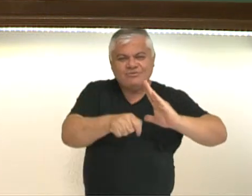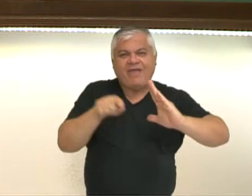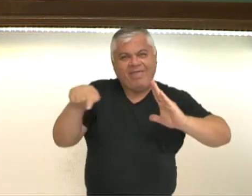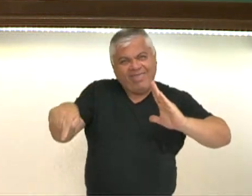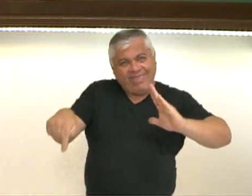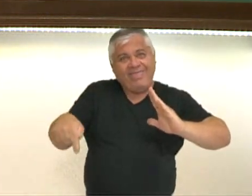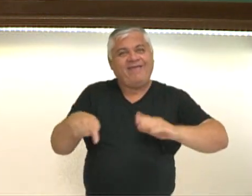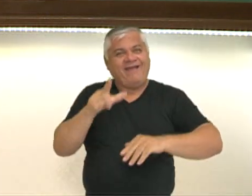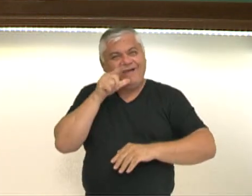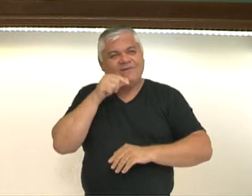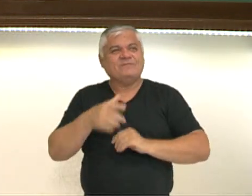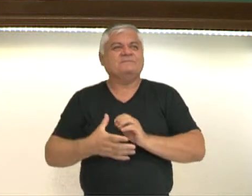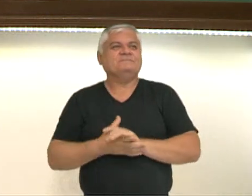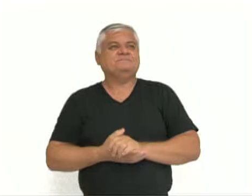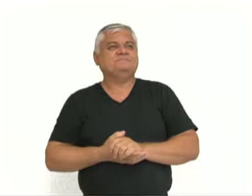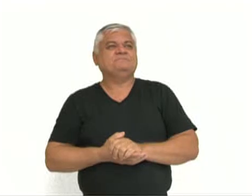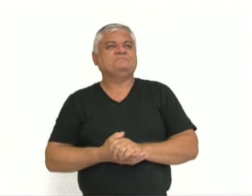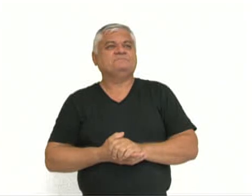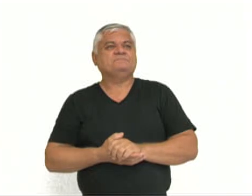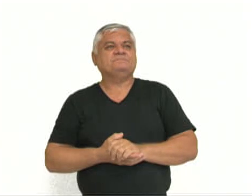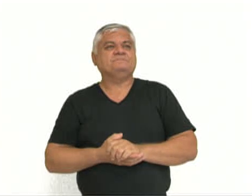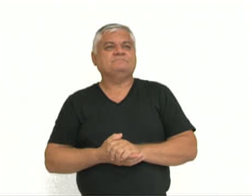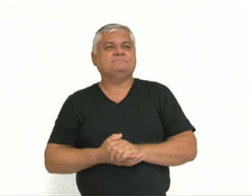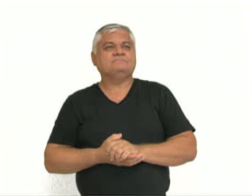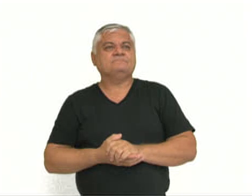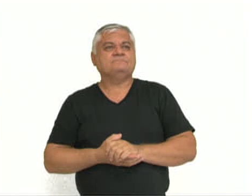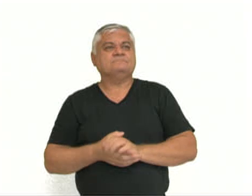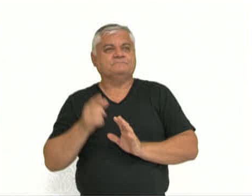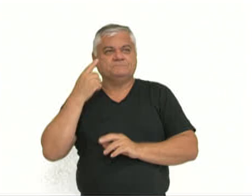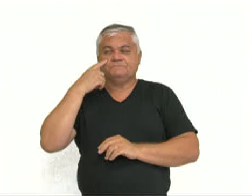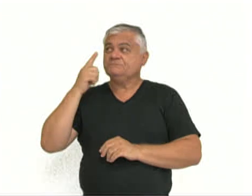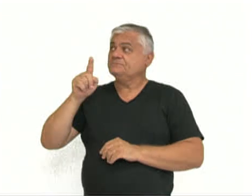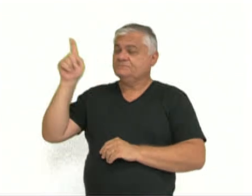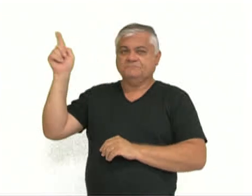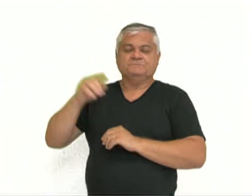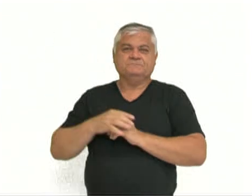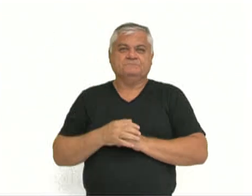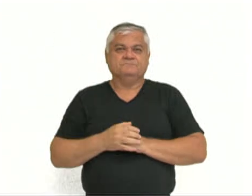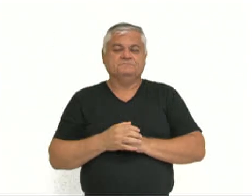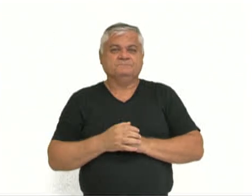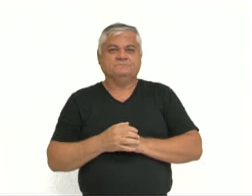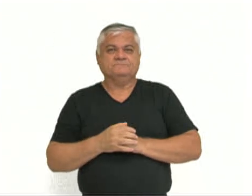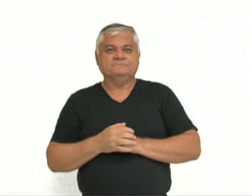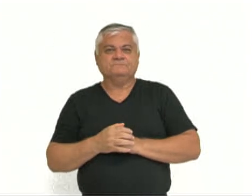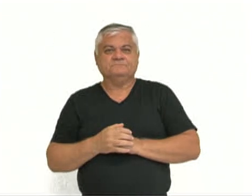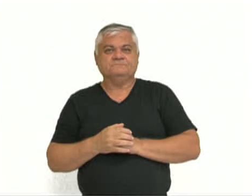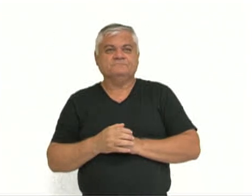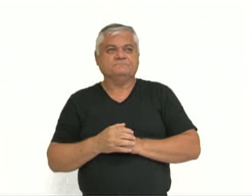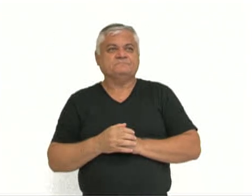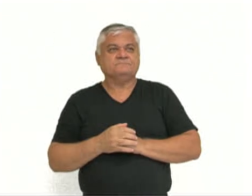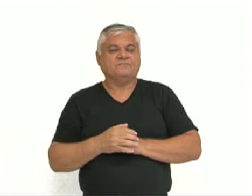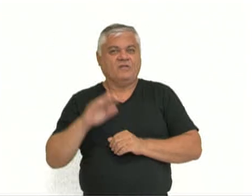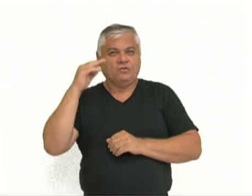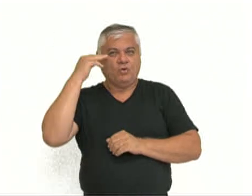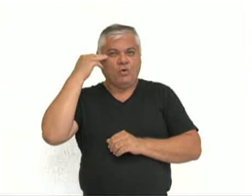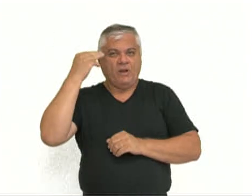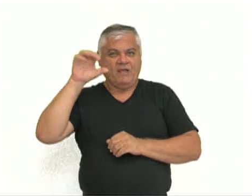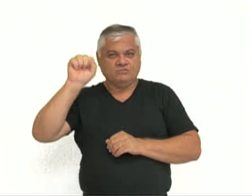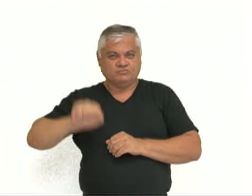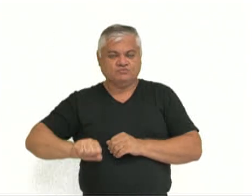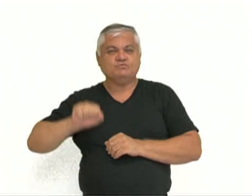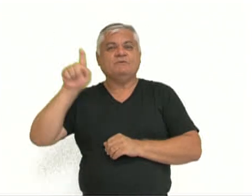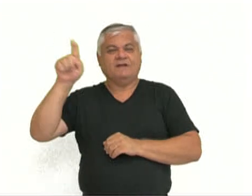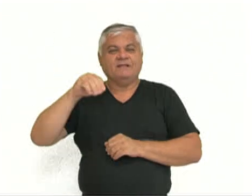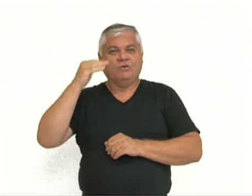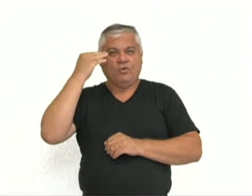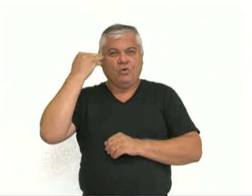ser utilizada. Beleza? Aqui, pessoal, eu trouxe uma imagem de uma cidade, né? A cidade de Seul, que